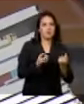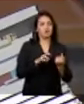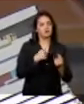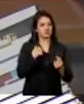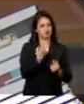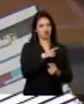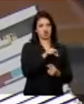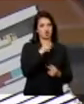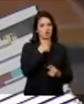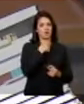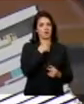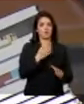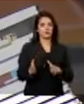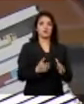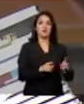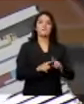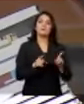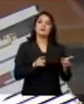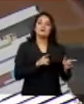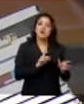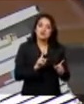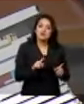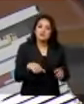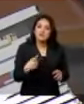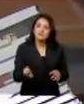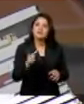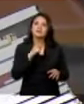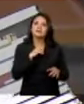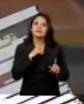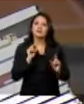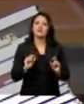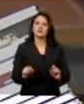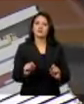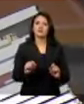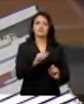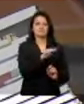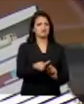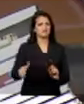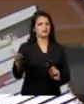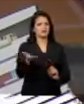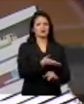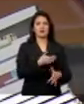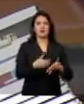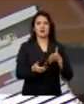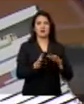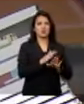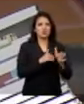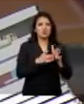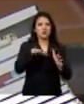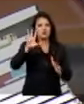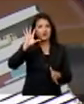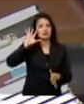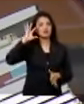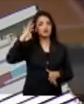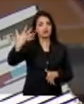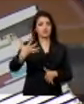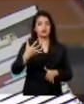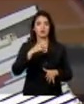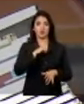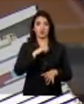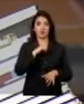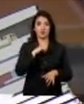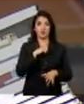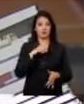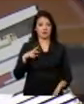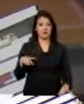sucessivamente, buscou afastar e tornar sem efeito qualquer decisão a revelar a execução antecipada